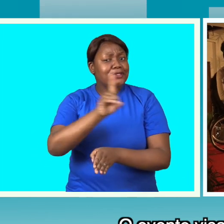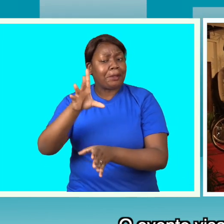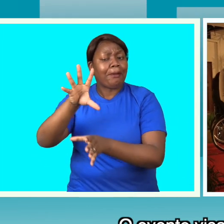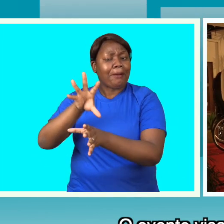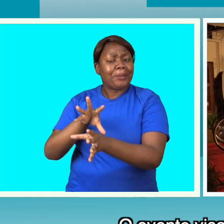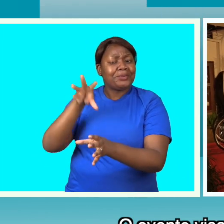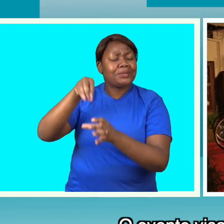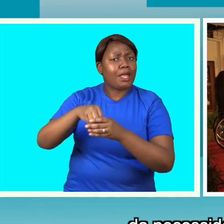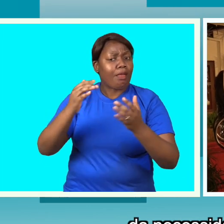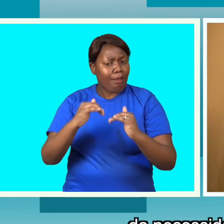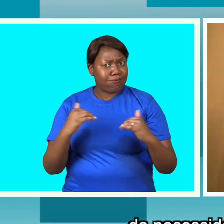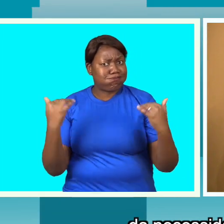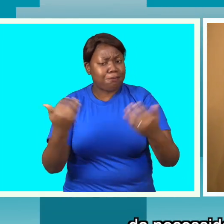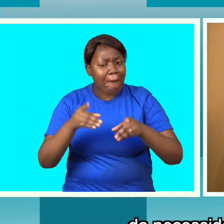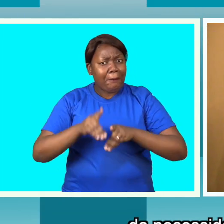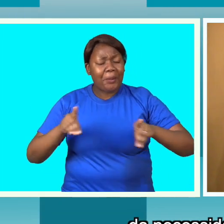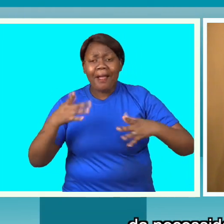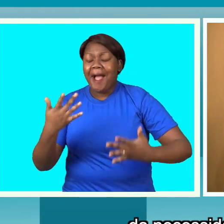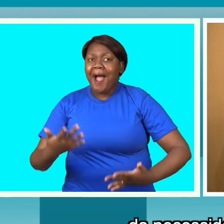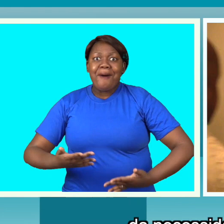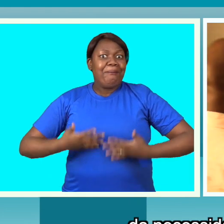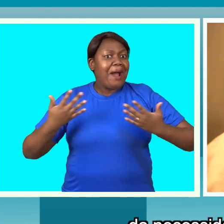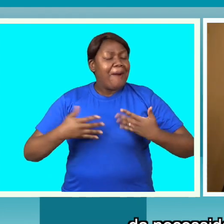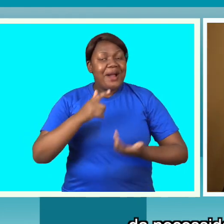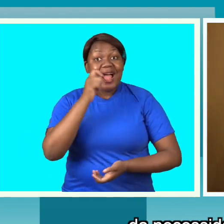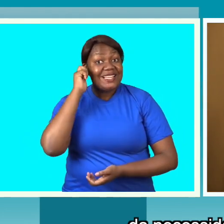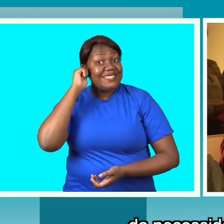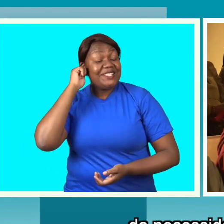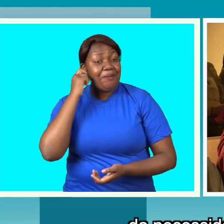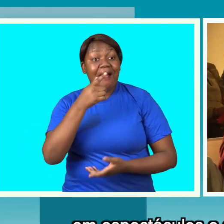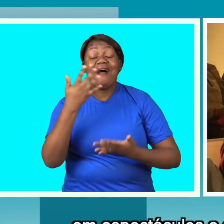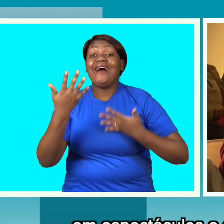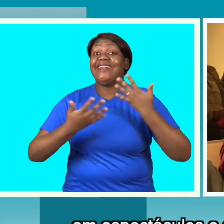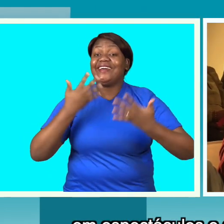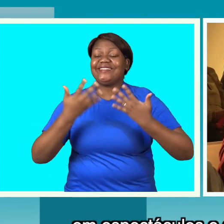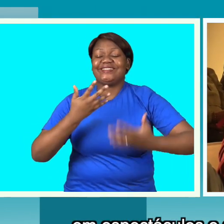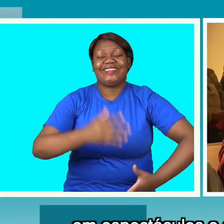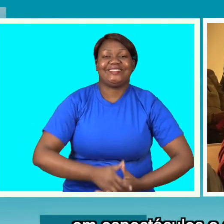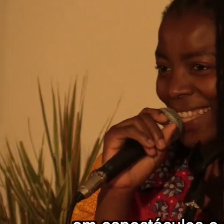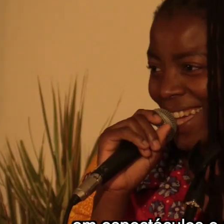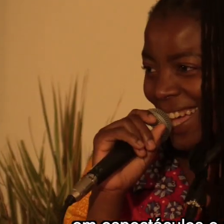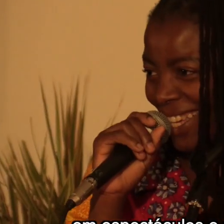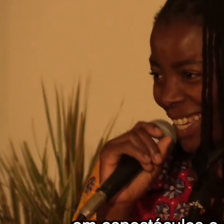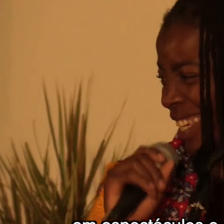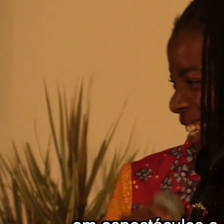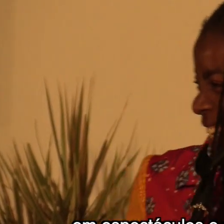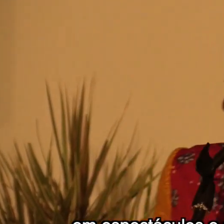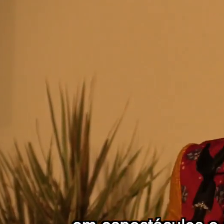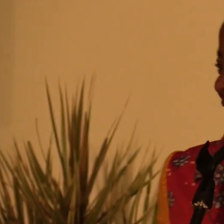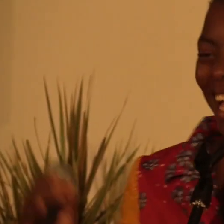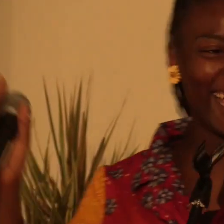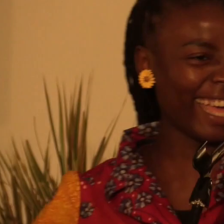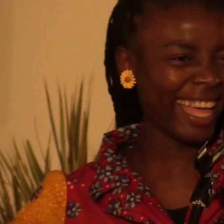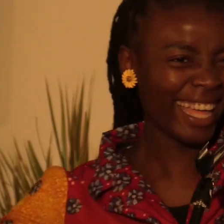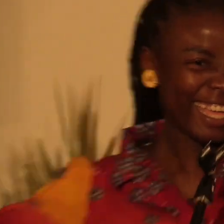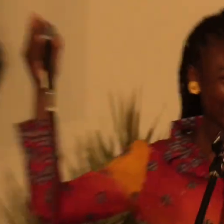consencializar os promotores de evento sobre a necessidade de inclusão de pessoas com deficiência em espetáculos e divertimentos